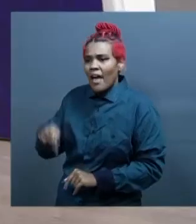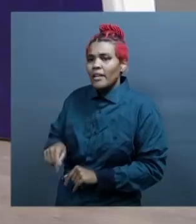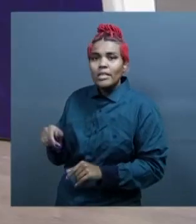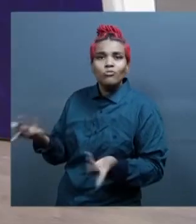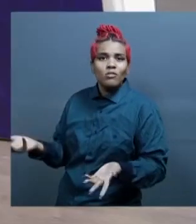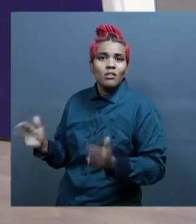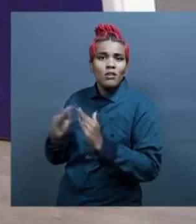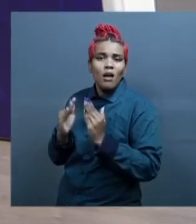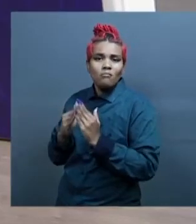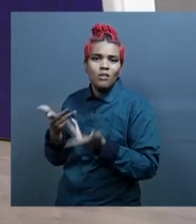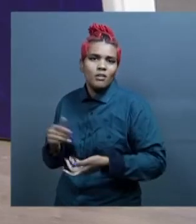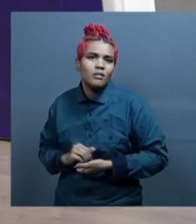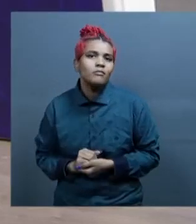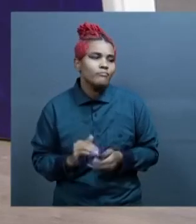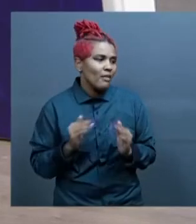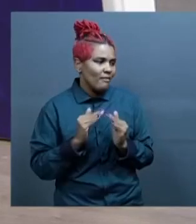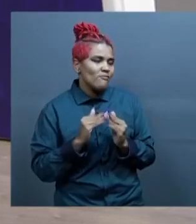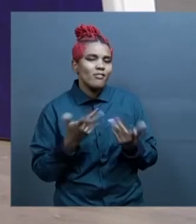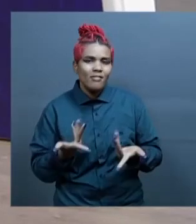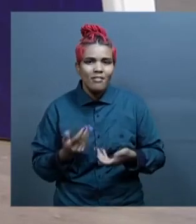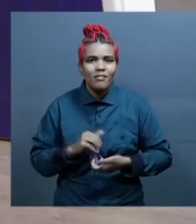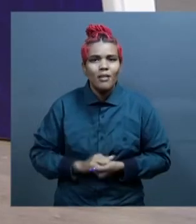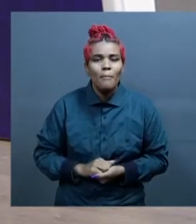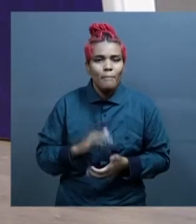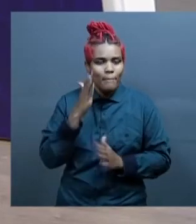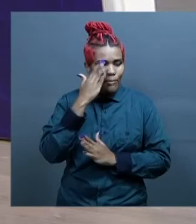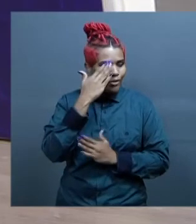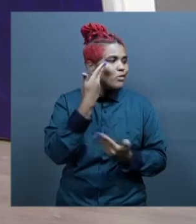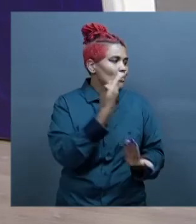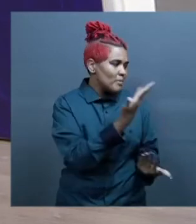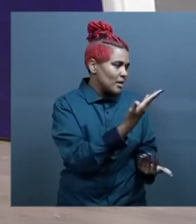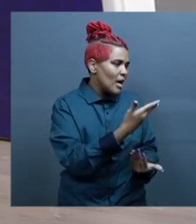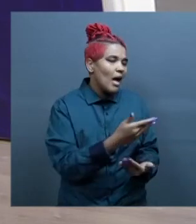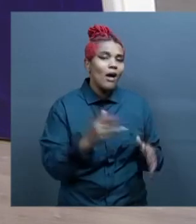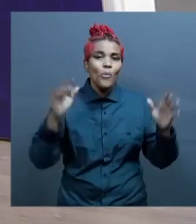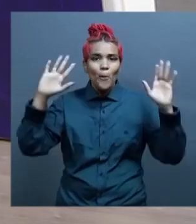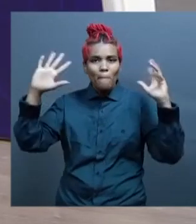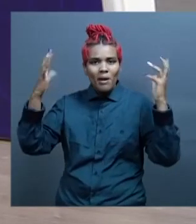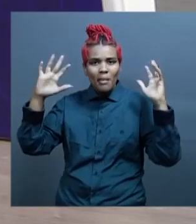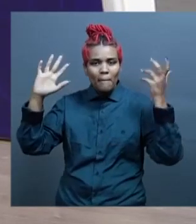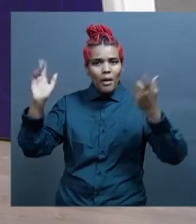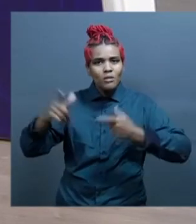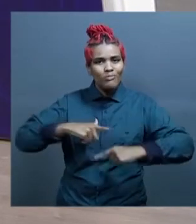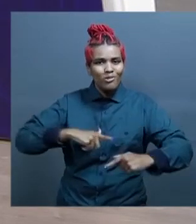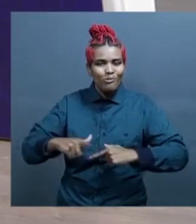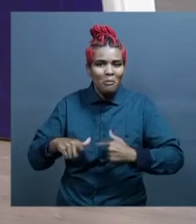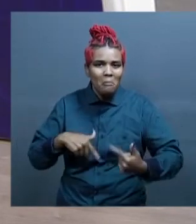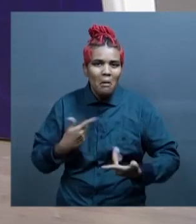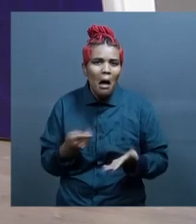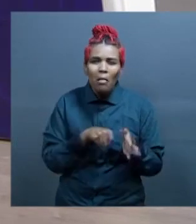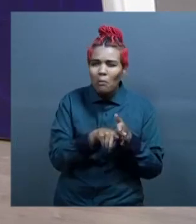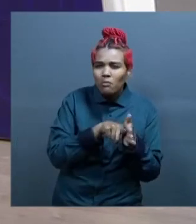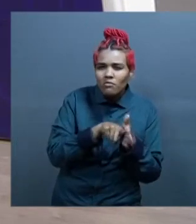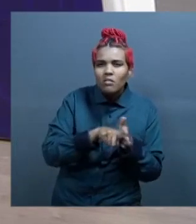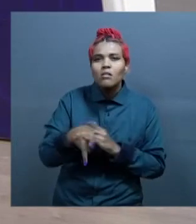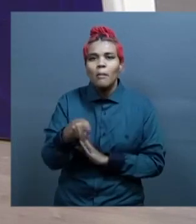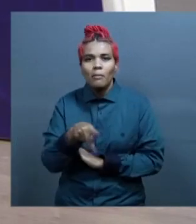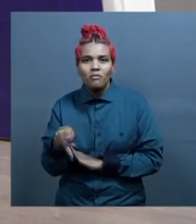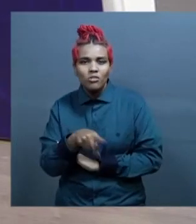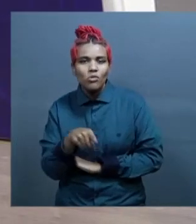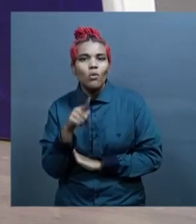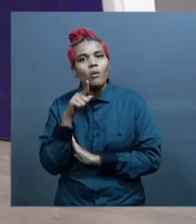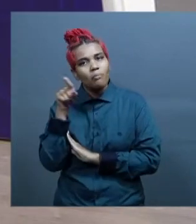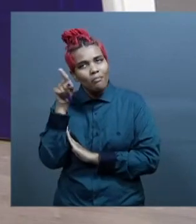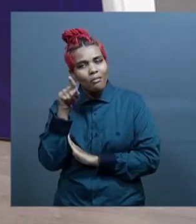a nossa casa não é a nossa casa muito obrigado professor arséne parabéns pelo grande trabalho também como pesquisador e professor do instituto federal